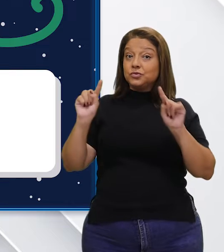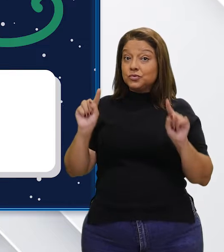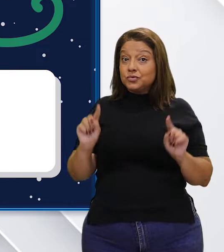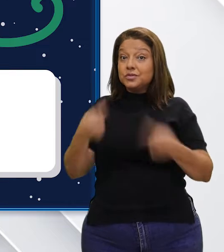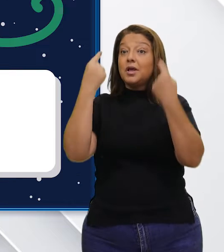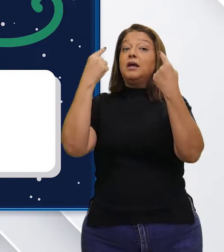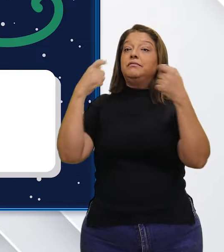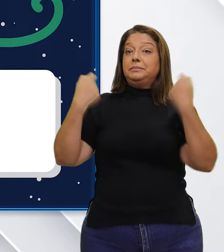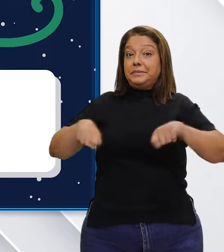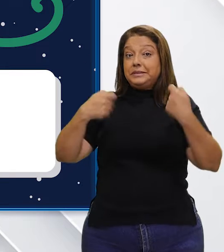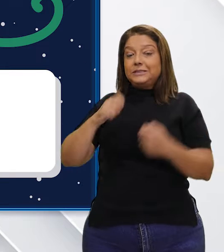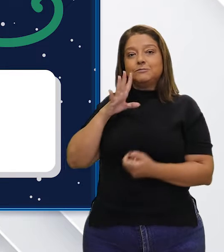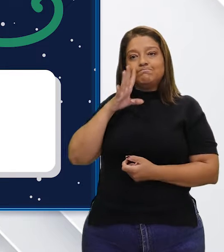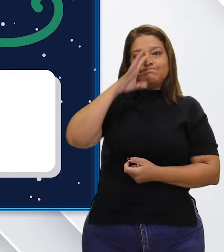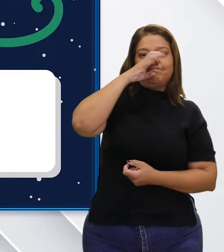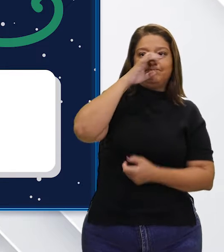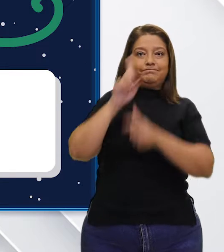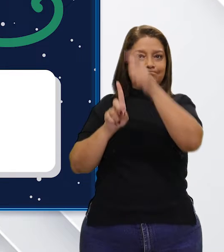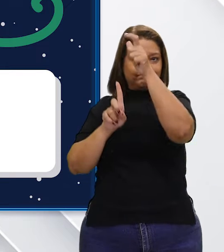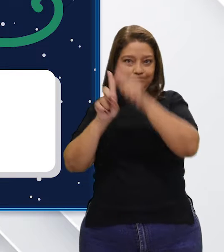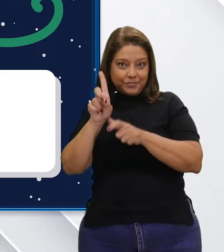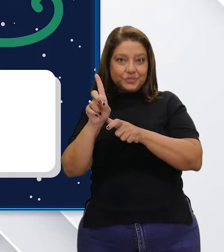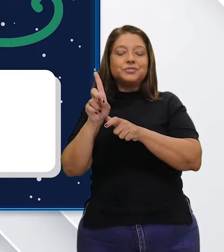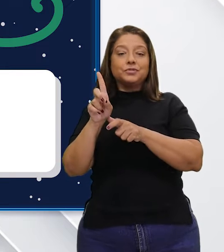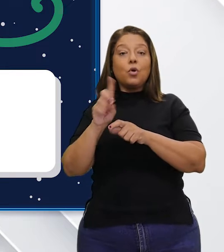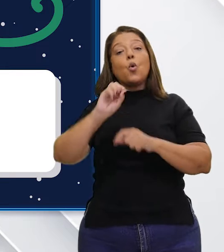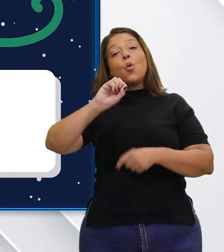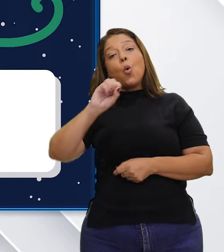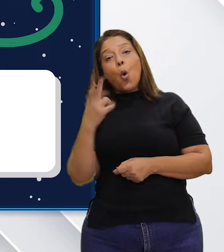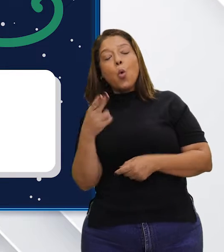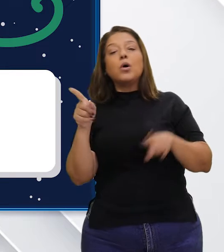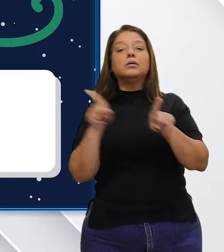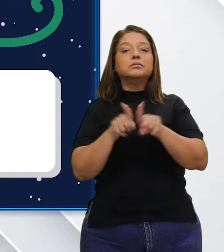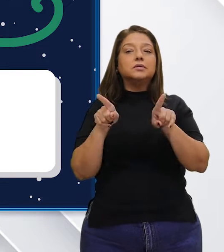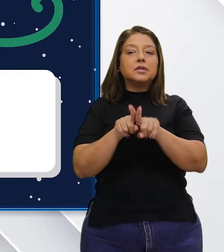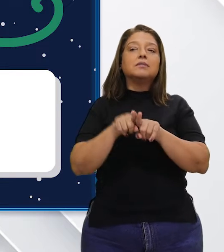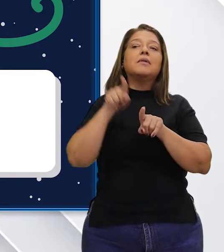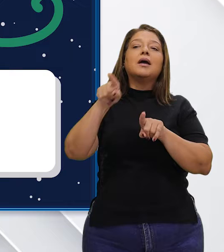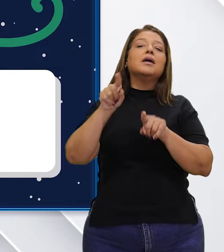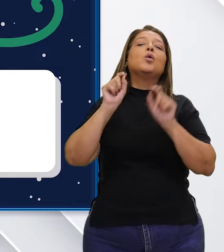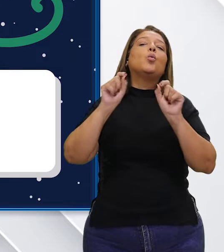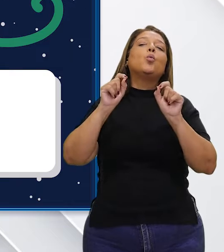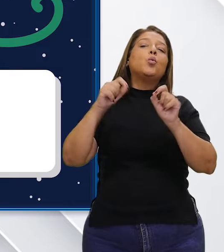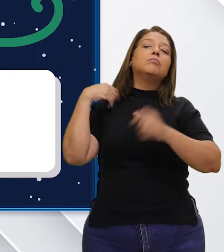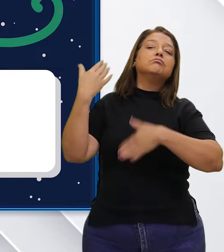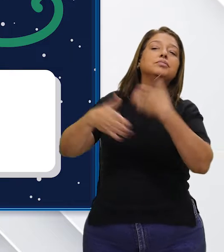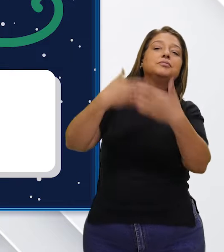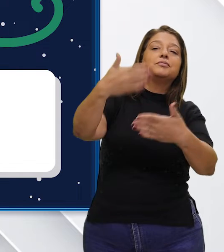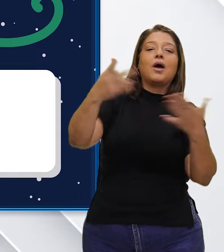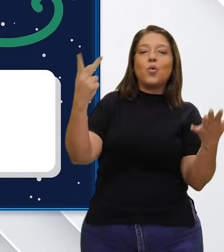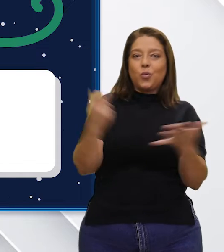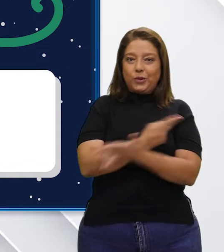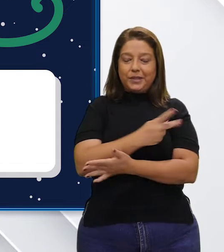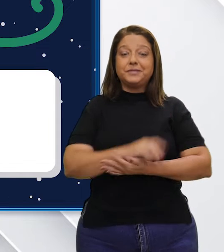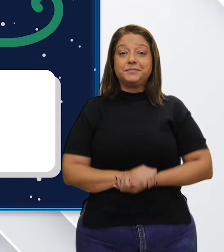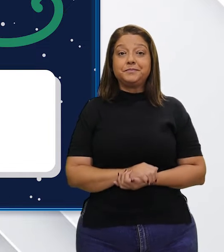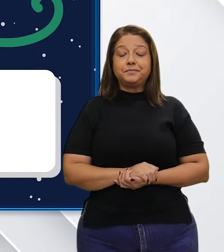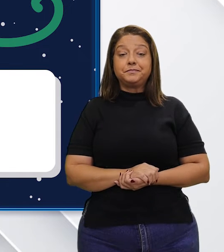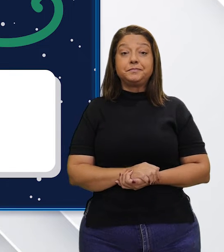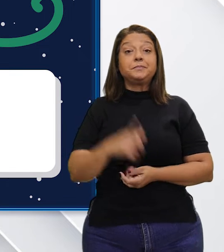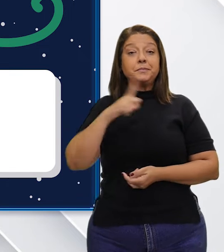resolvido, o desafio a ser enfrentado pelos personagens ou a jornada que irão